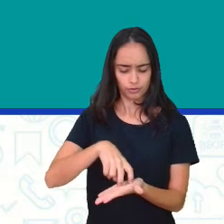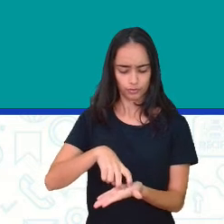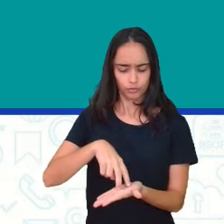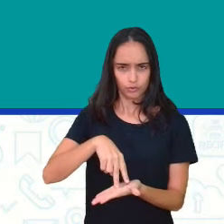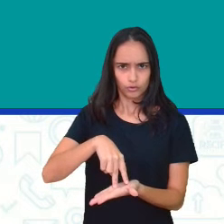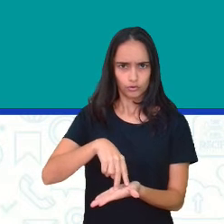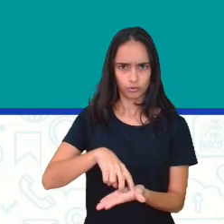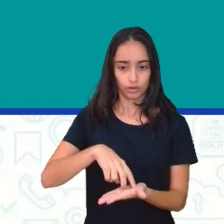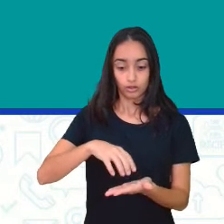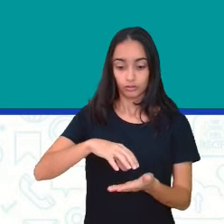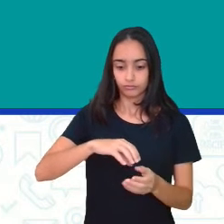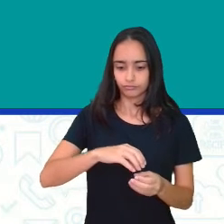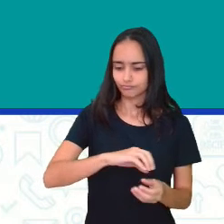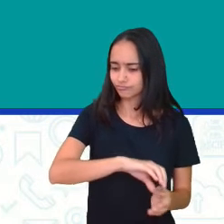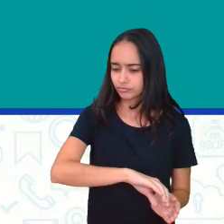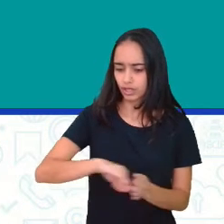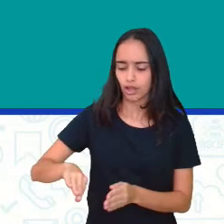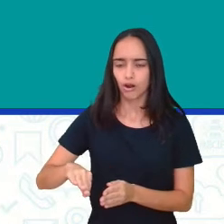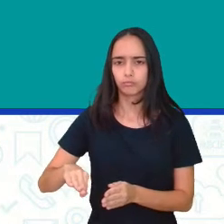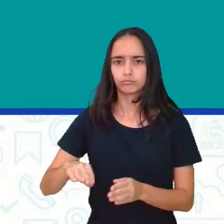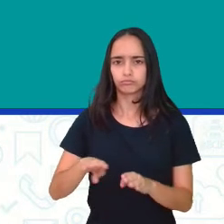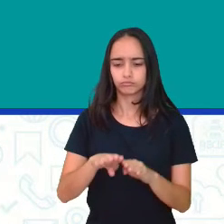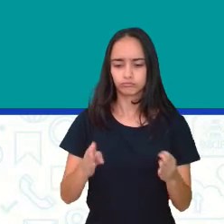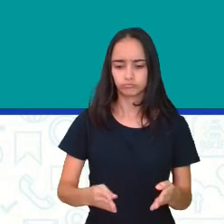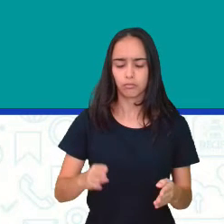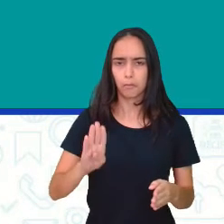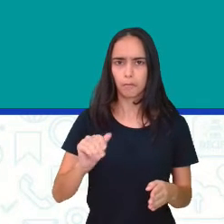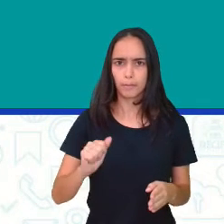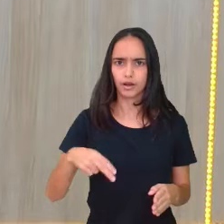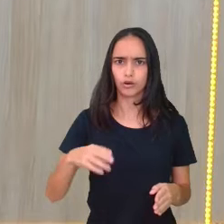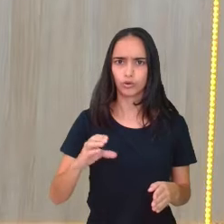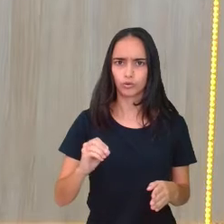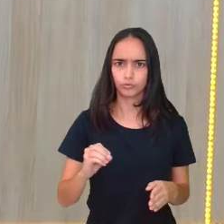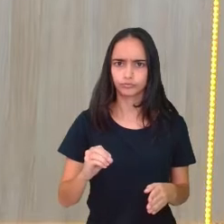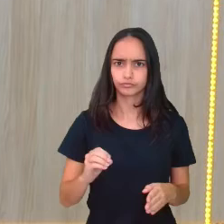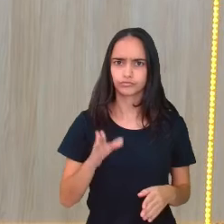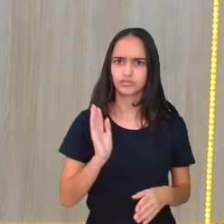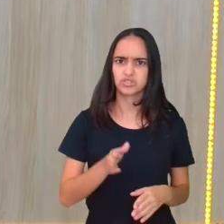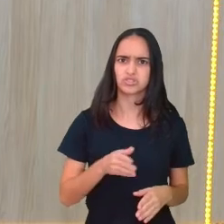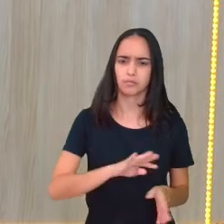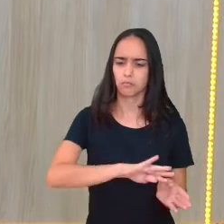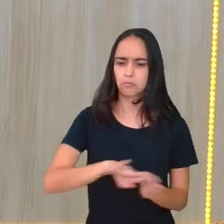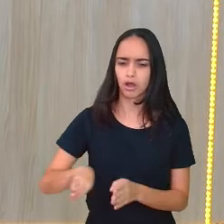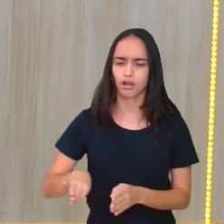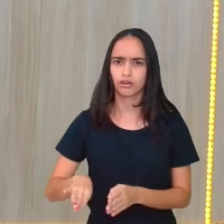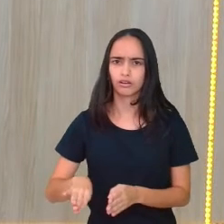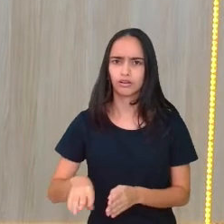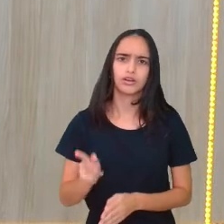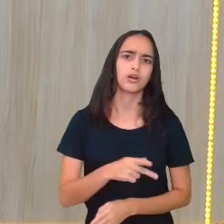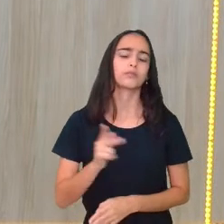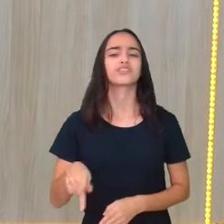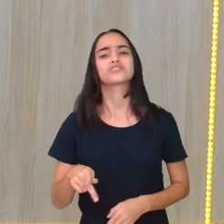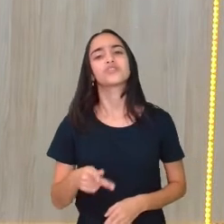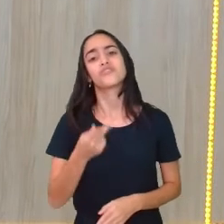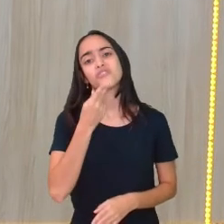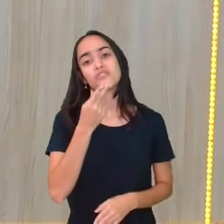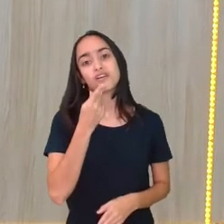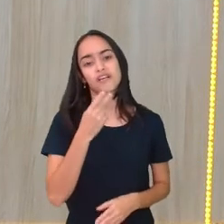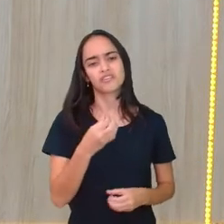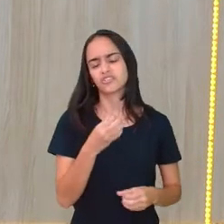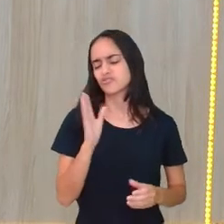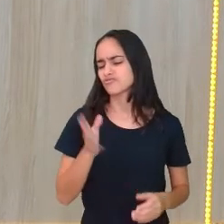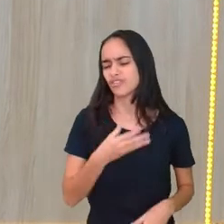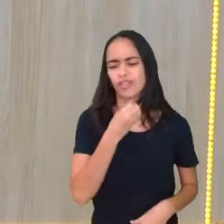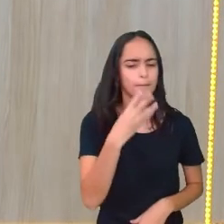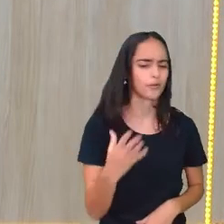a professora chegou lá e disse: olha, Cleiton, tu já tá tirando uma braba de 1000 graus. Então, né, como vocês dizem. Então ele vai